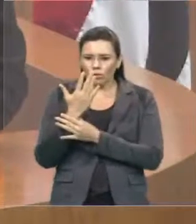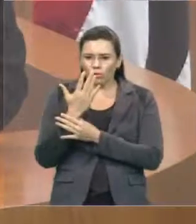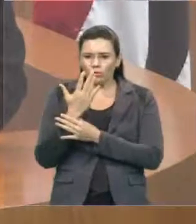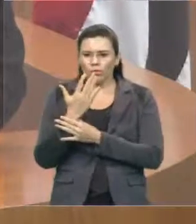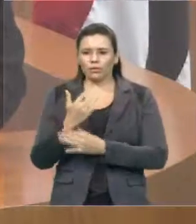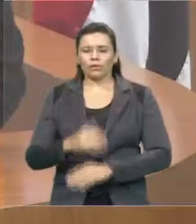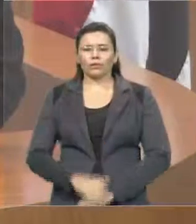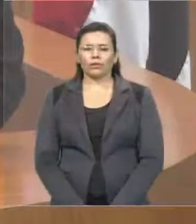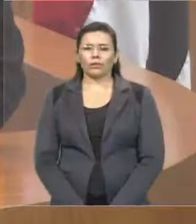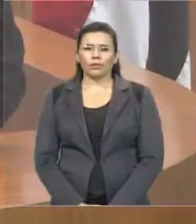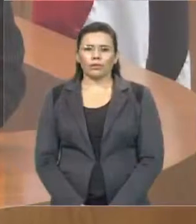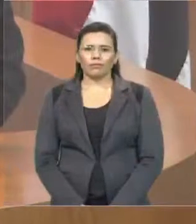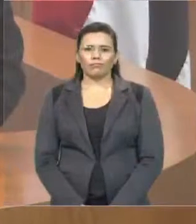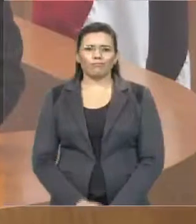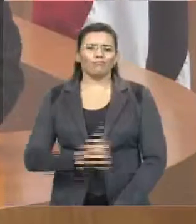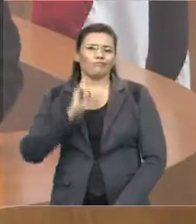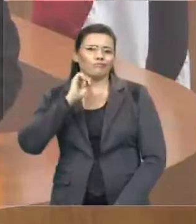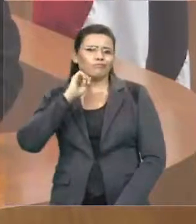contaminadas.